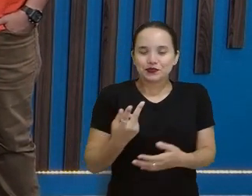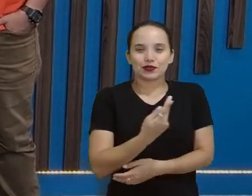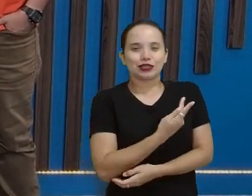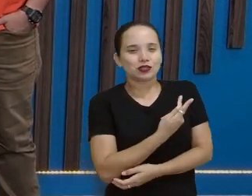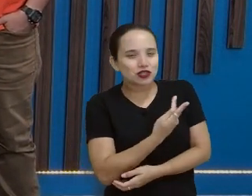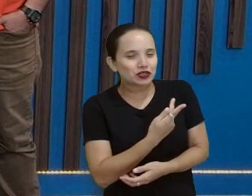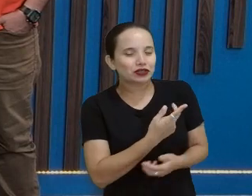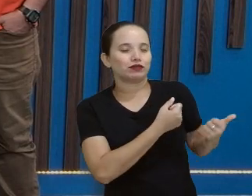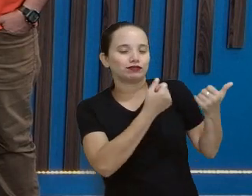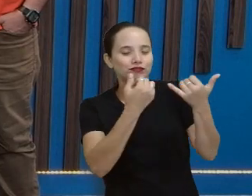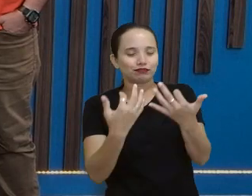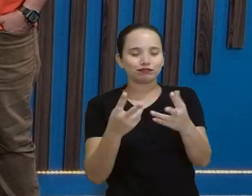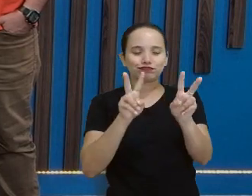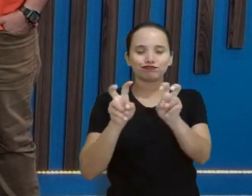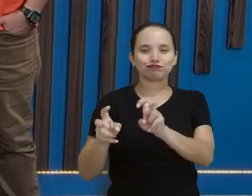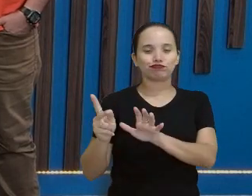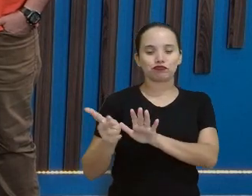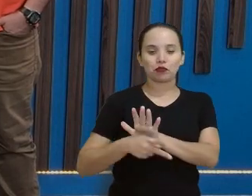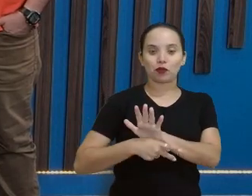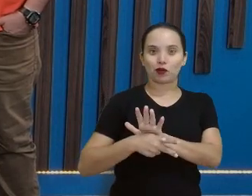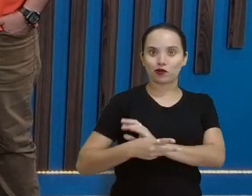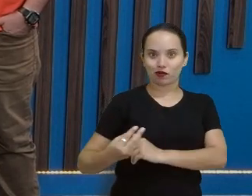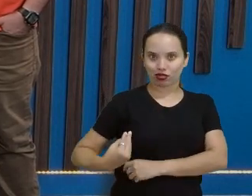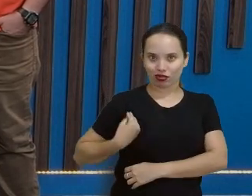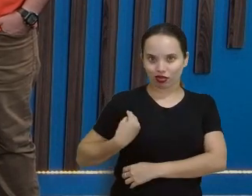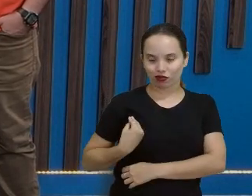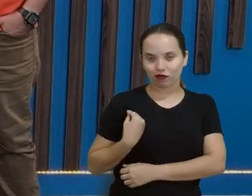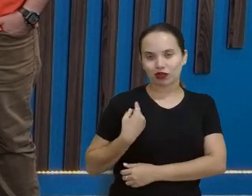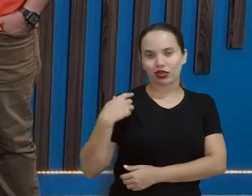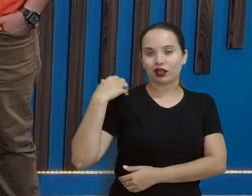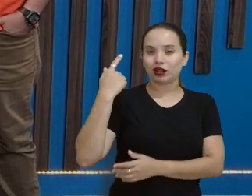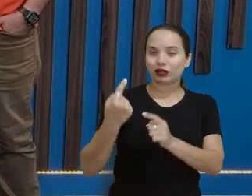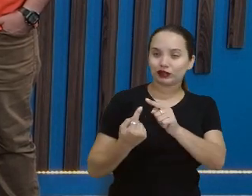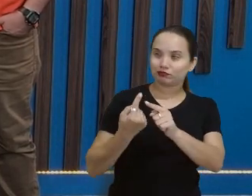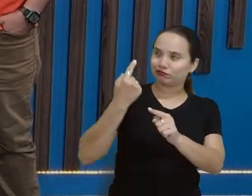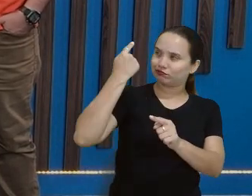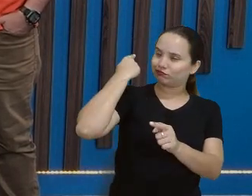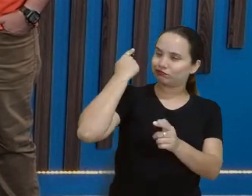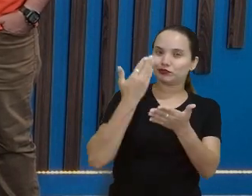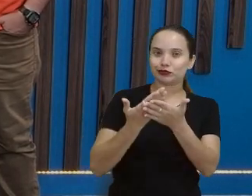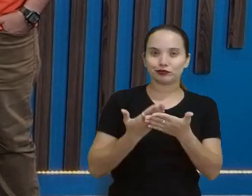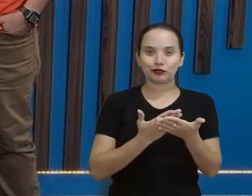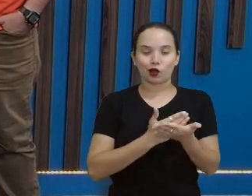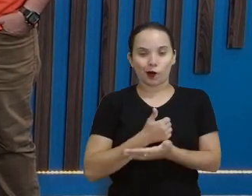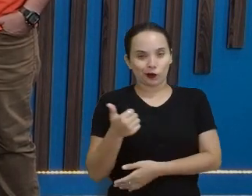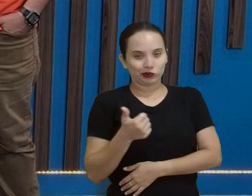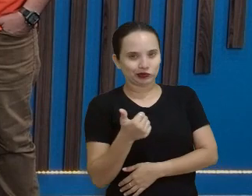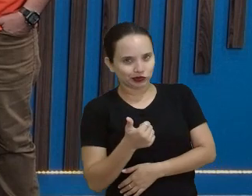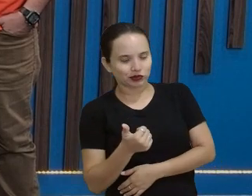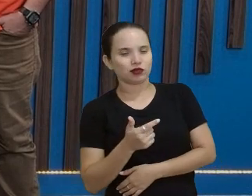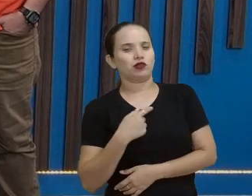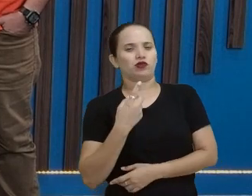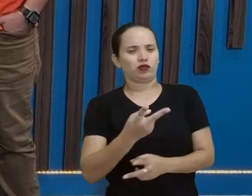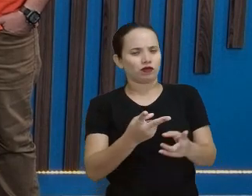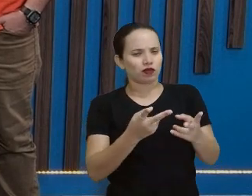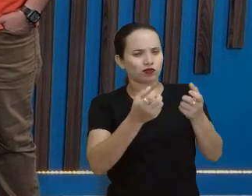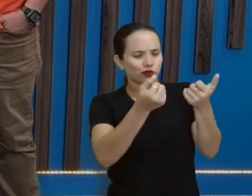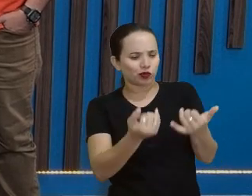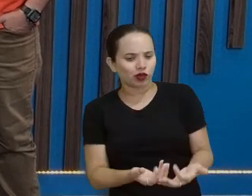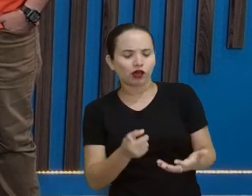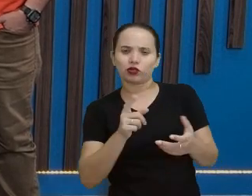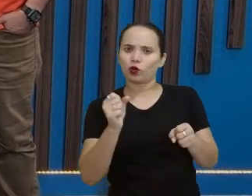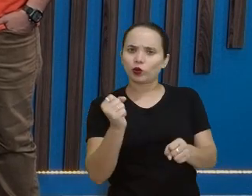nosso projeto de vida, desde a nossa aula magna lá atrás, a gente vem falando que isso é uma construção. Então, falando